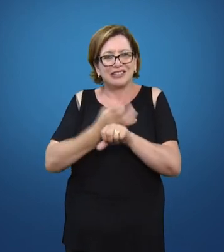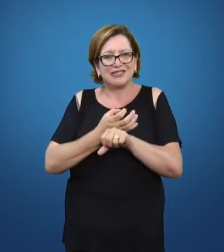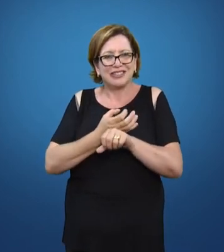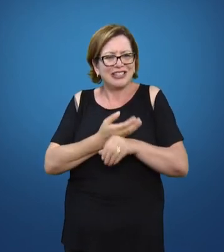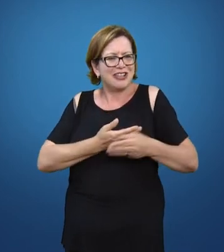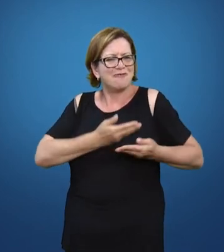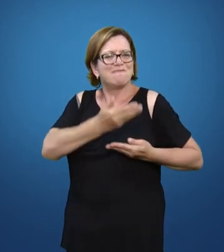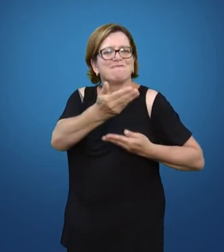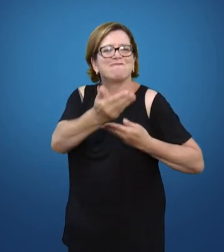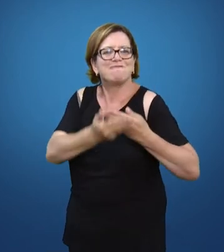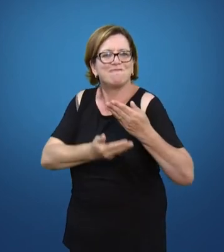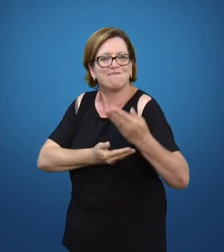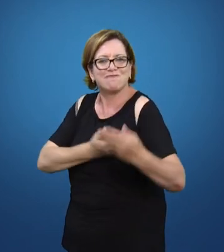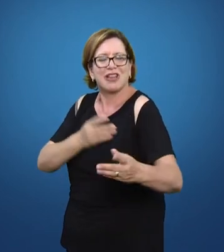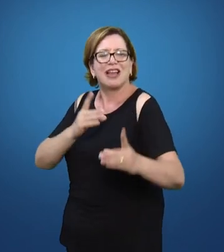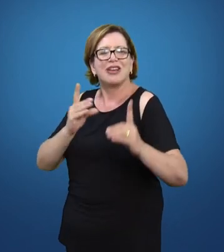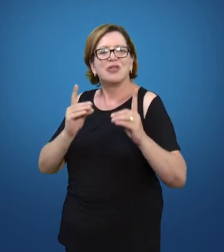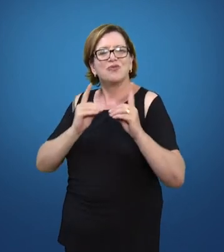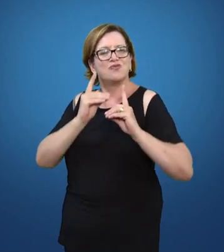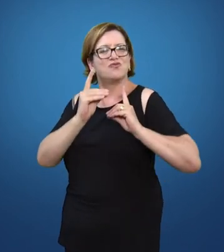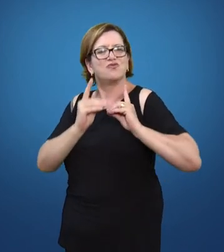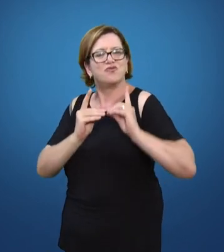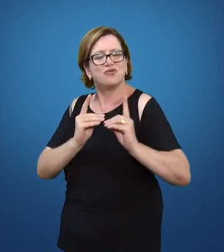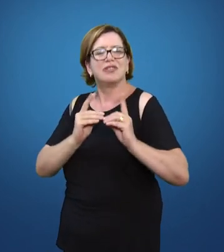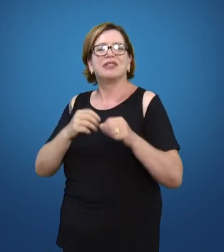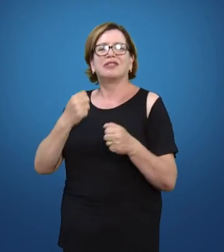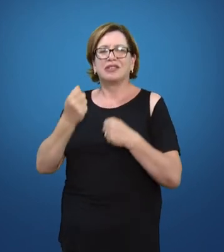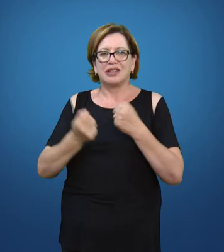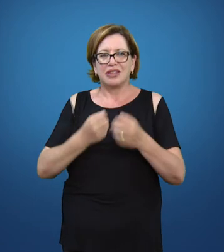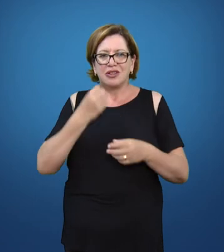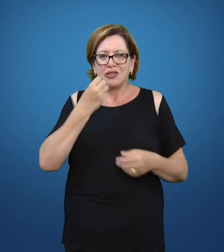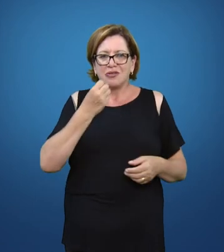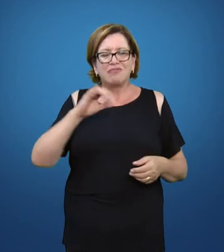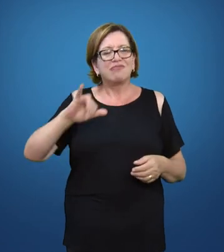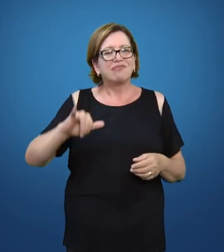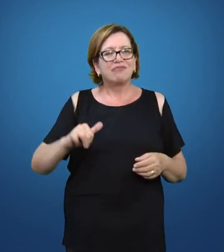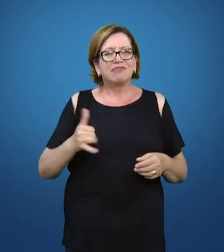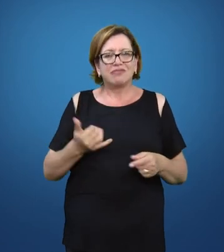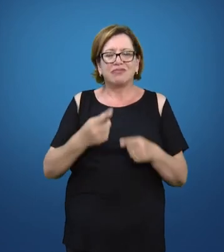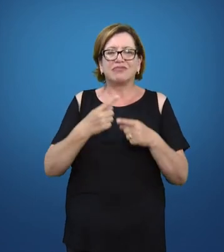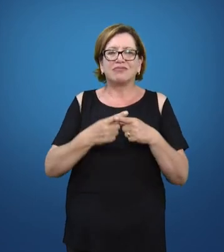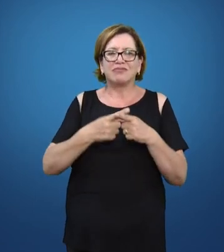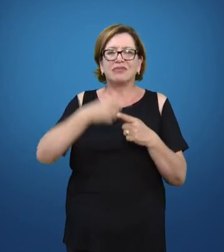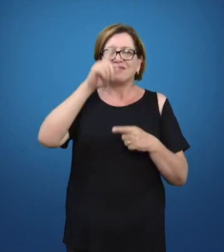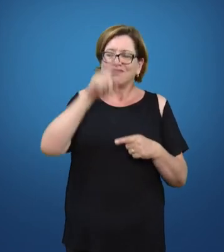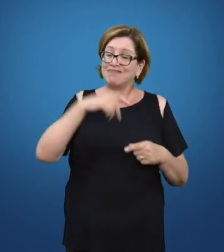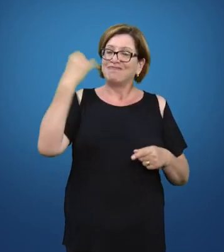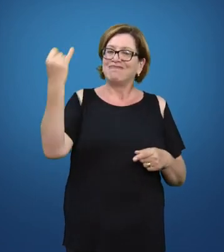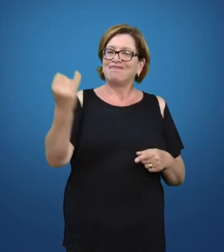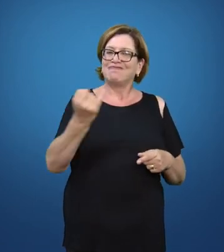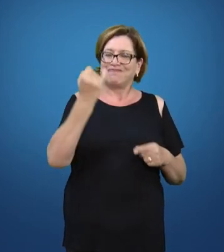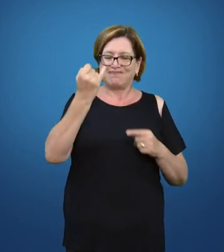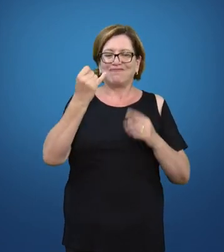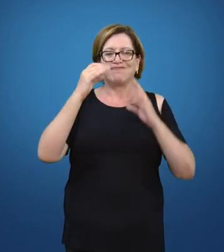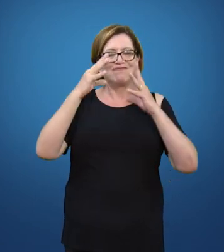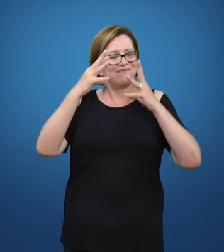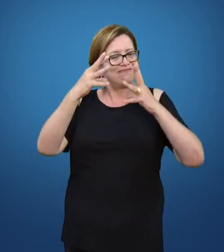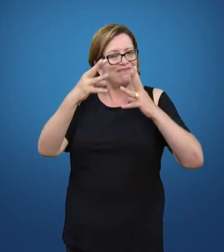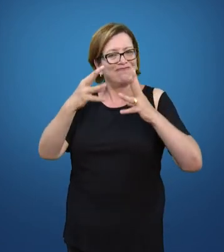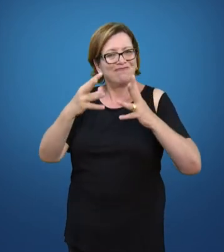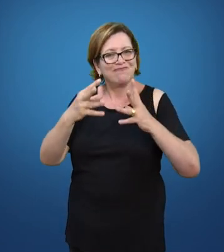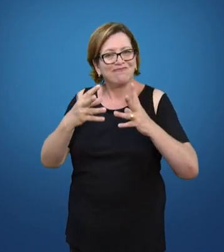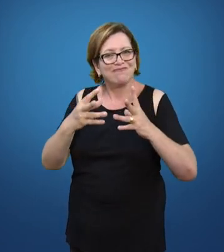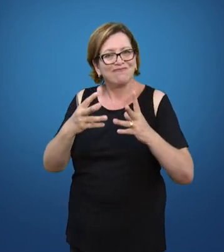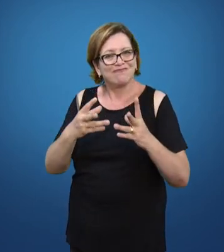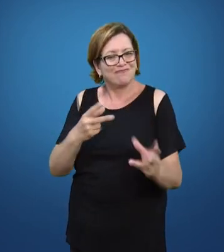dialogicidade com bastante encaminhamentos produtivos porque ela é muito importante em todo o processo de